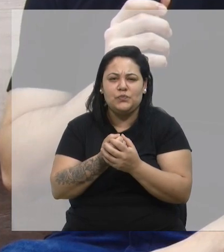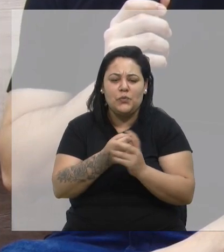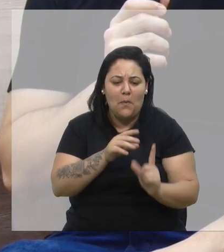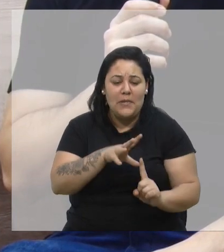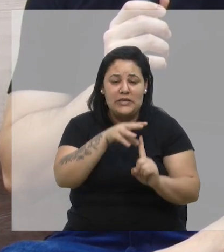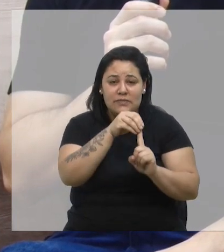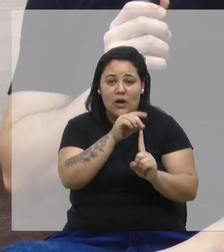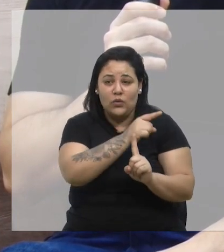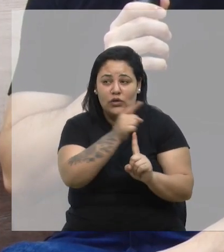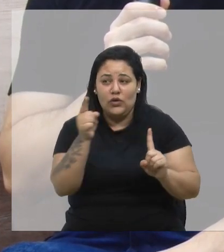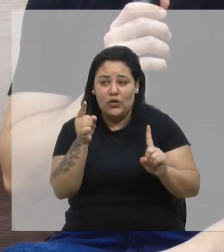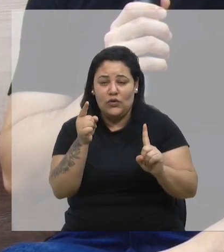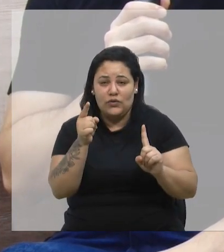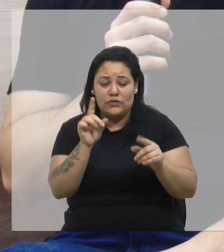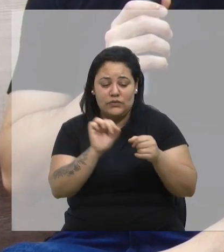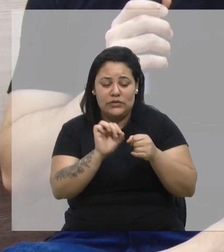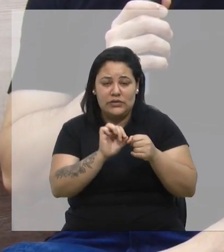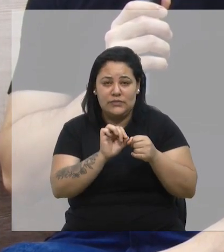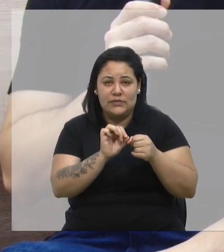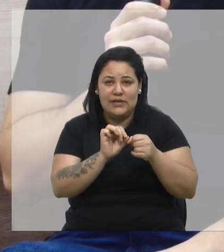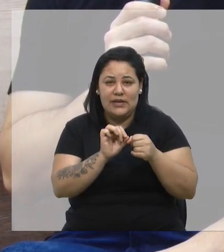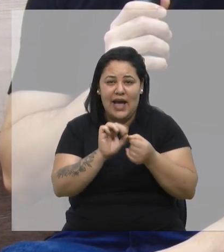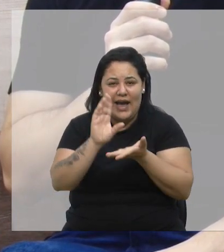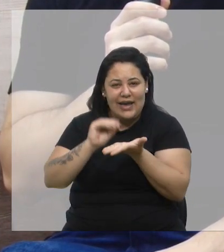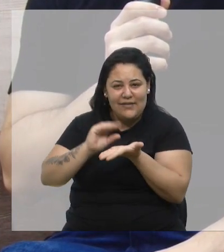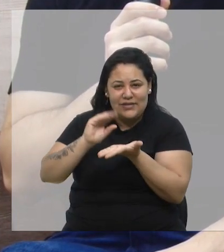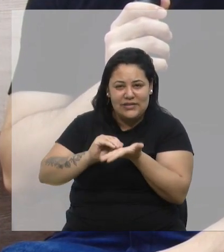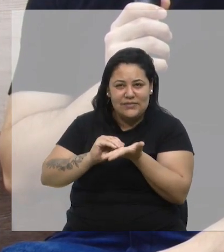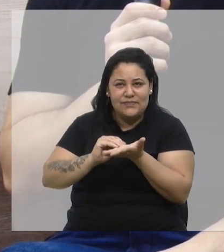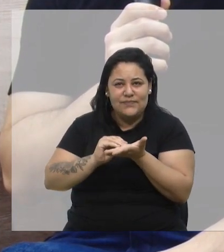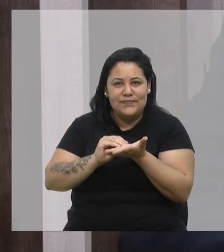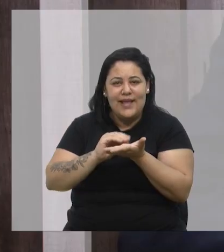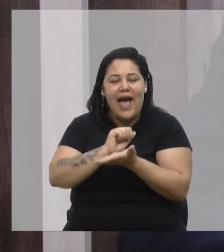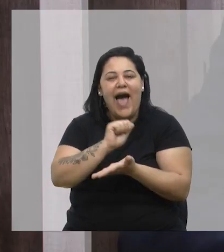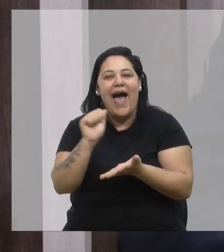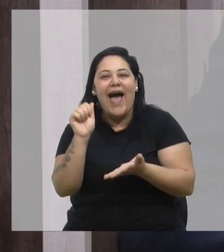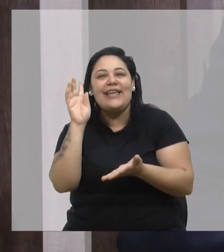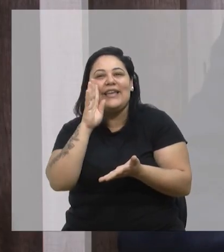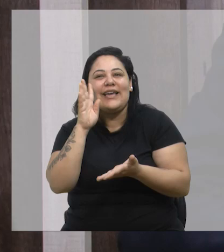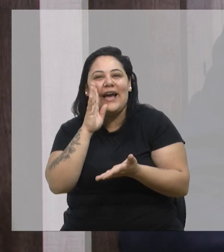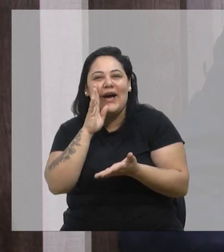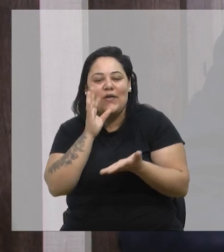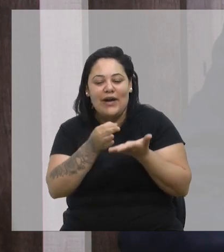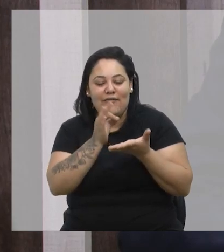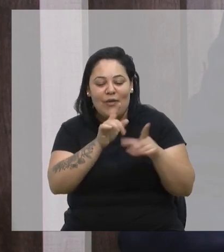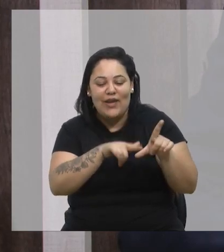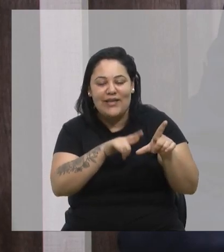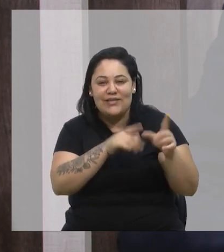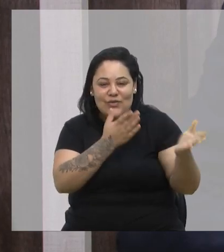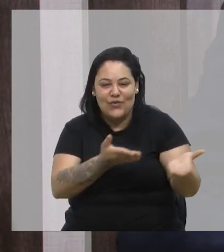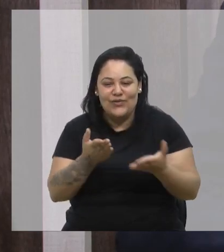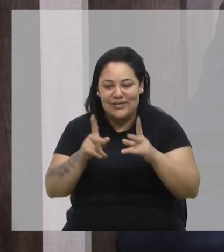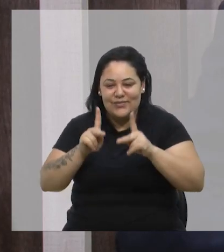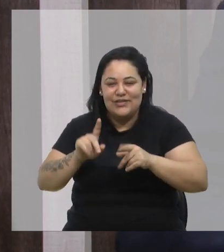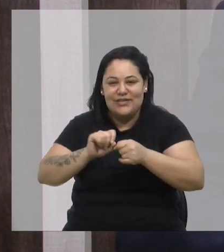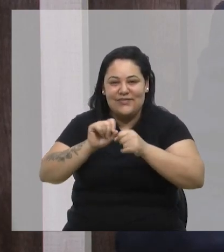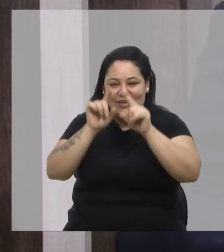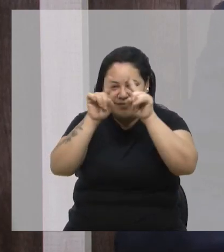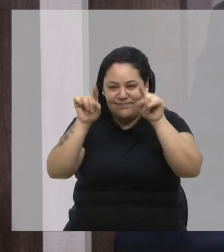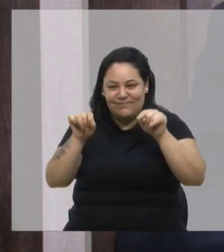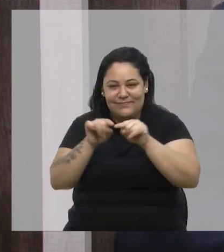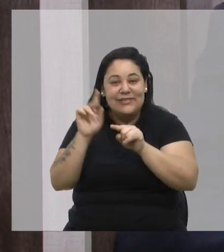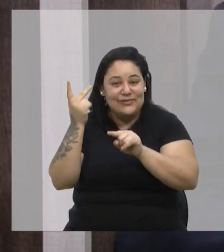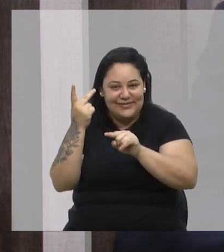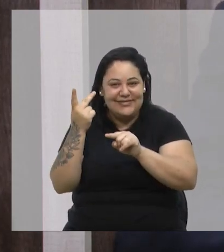nos dirigíamos aqui para o estúdio, para a gravação do programa. Mas que legal, o Café com Letras convida o pessoal dos quadrinhos. Então, é também